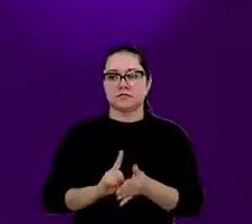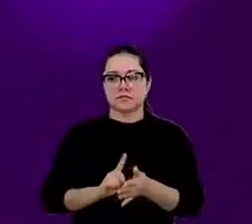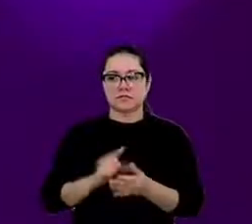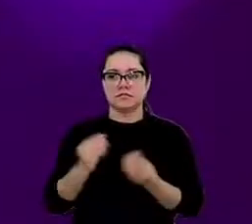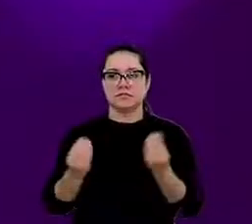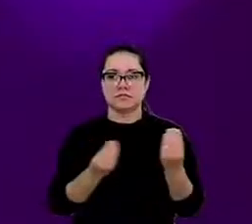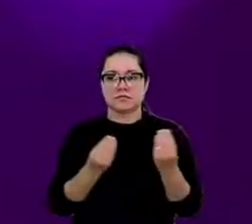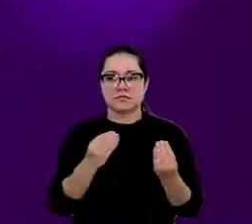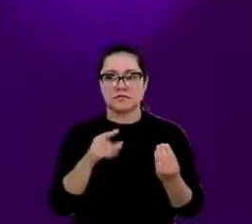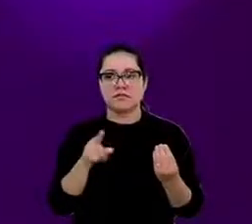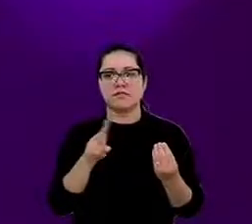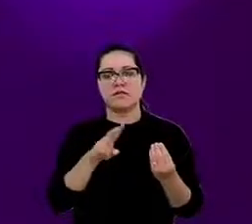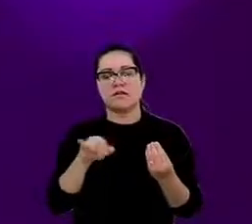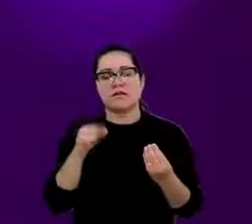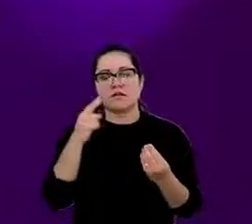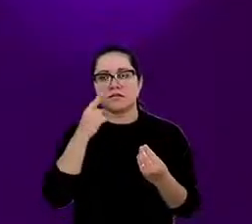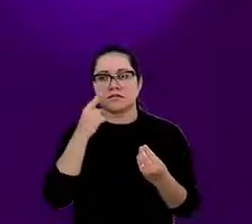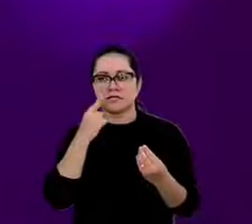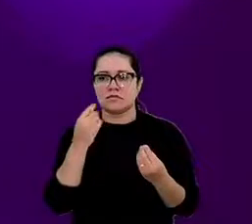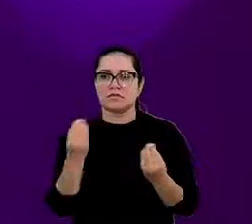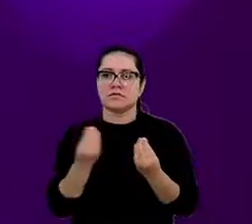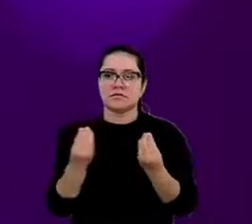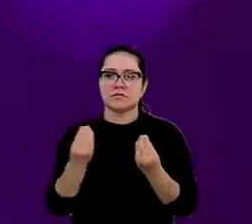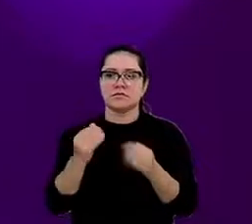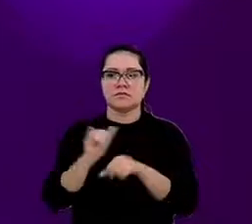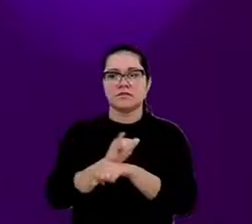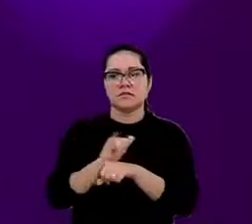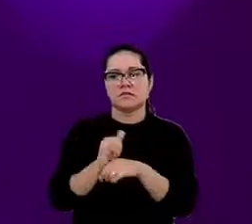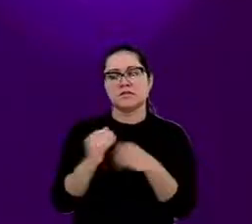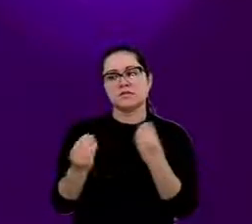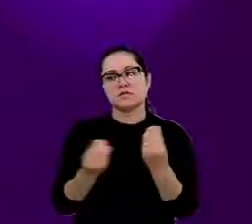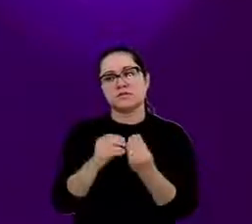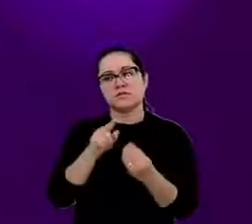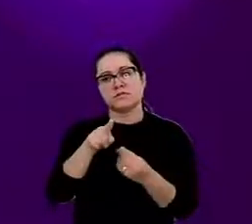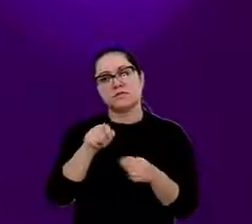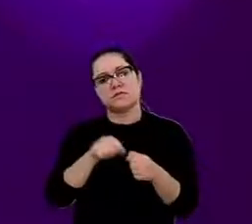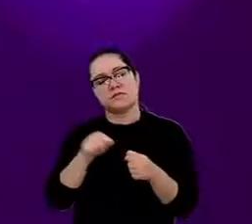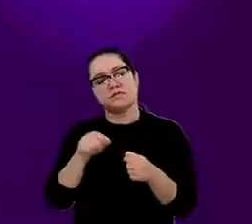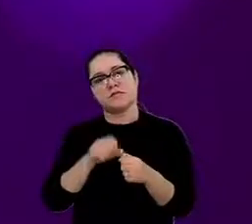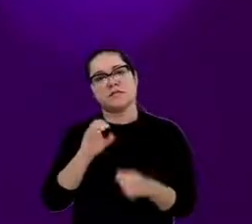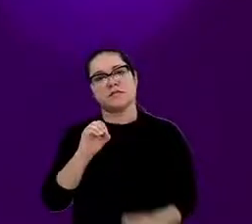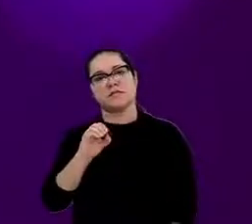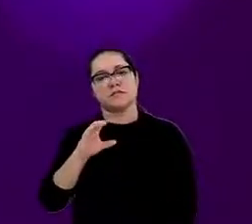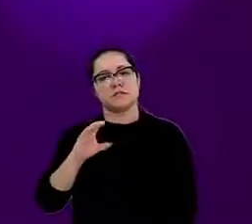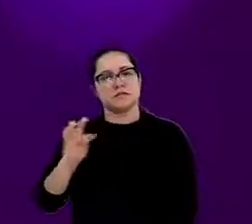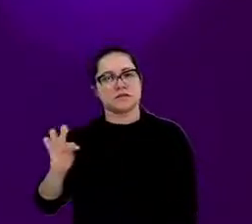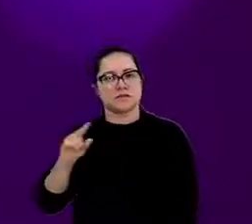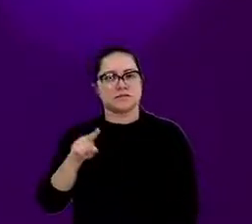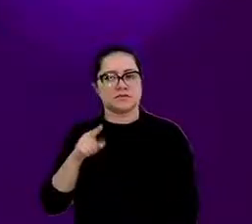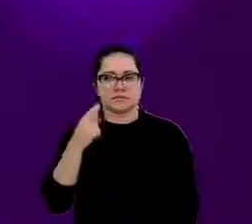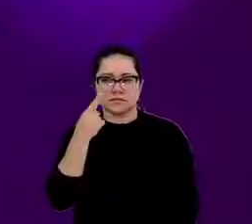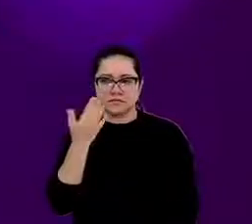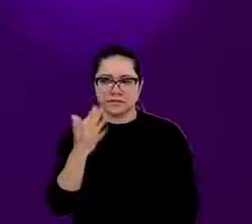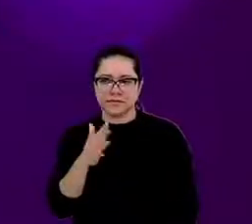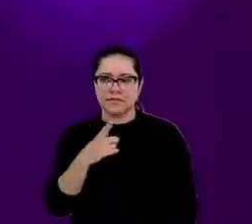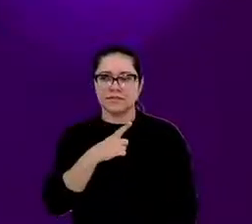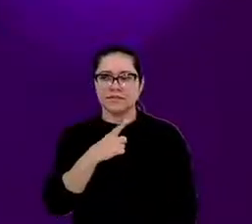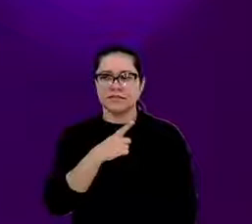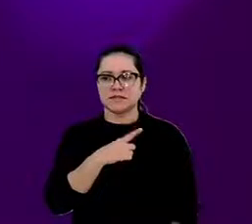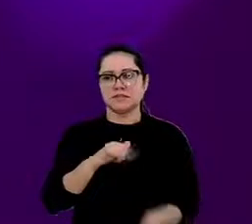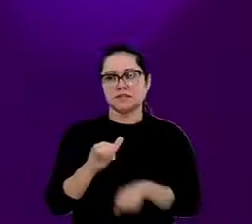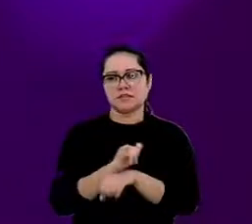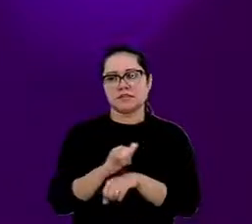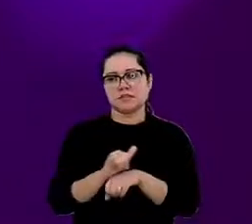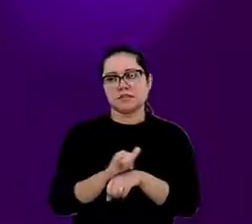para um paciente concebido uma estratégia, assim que você faz o ACT, você muda mais ou menos a sua estratégia em 80%